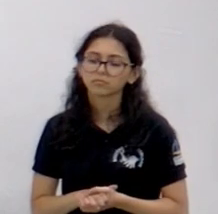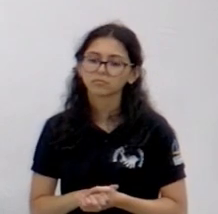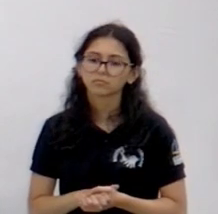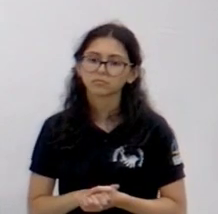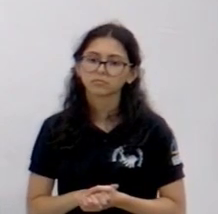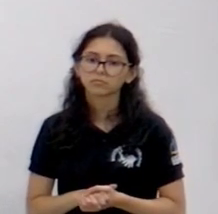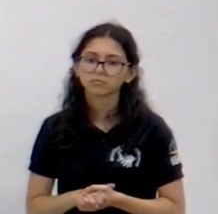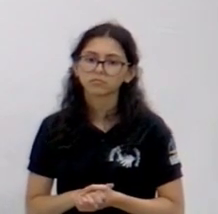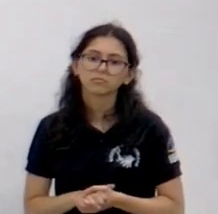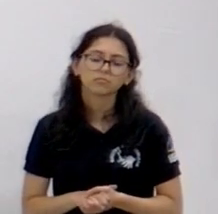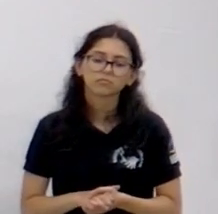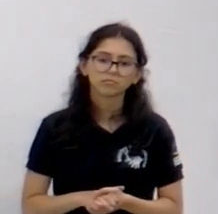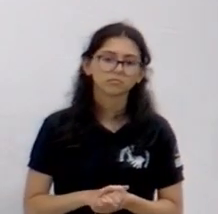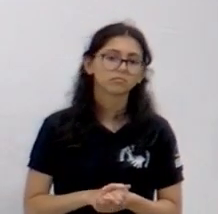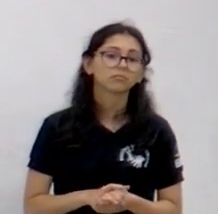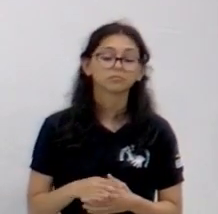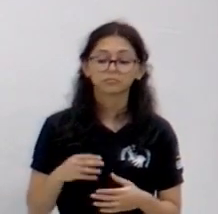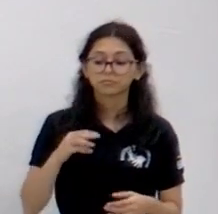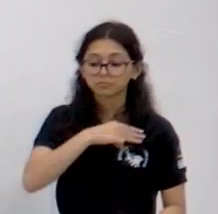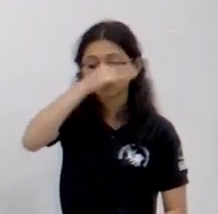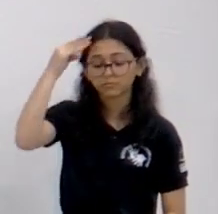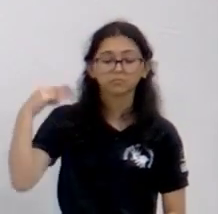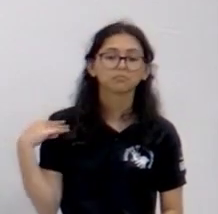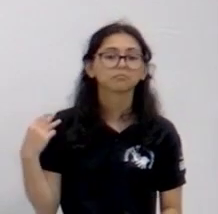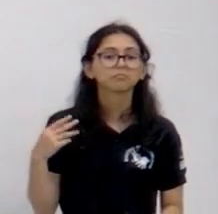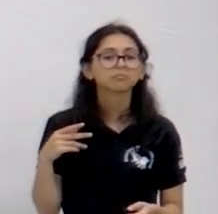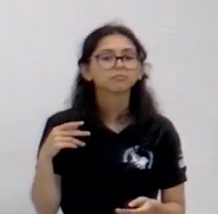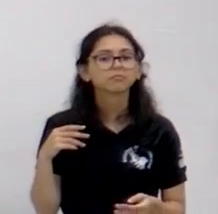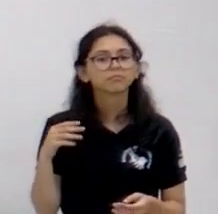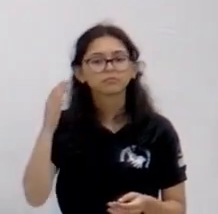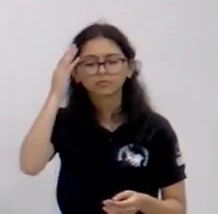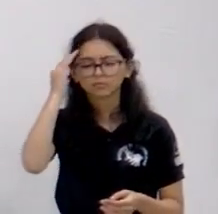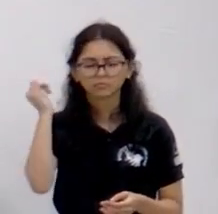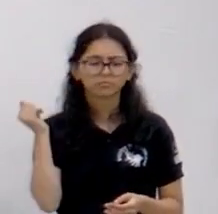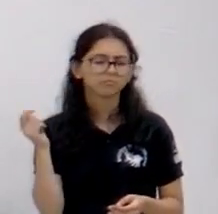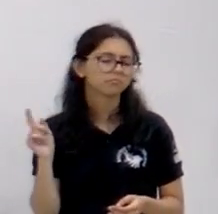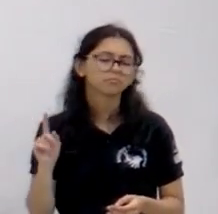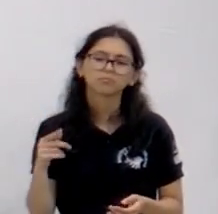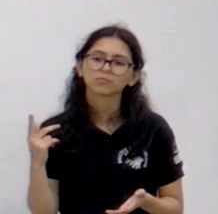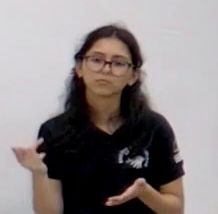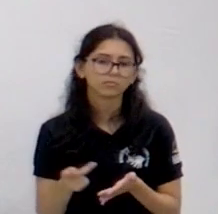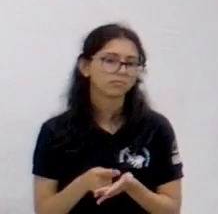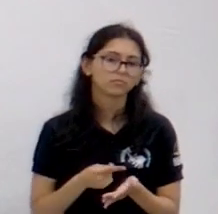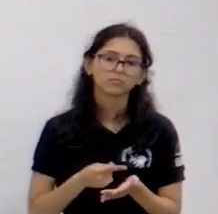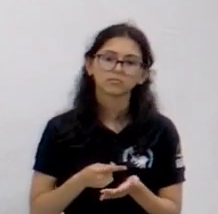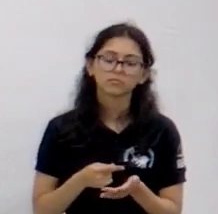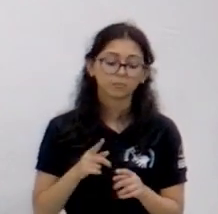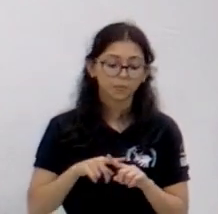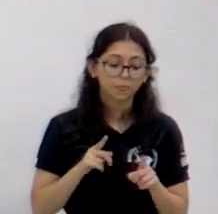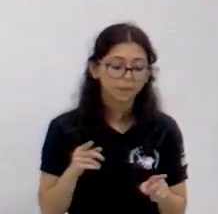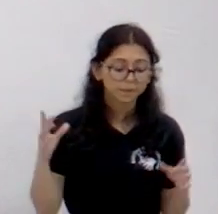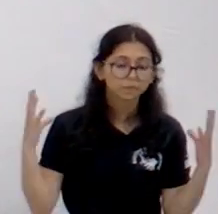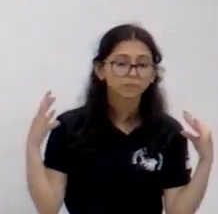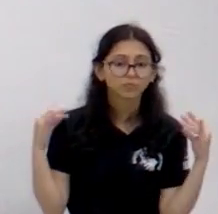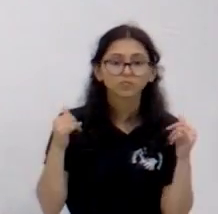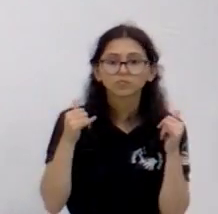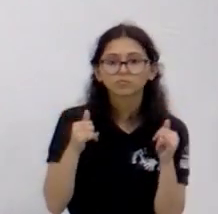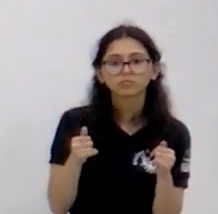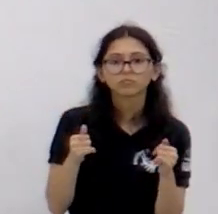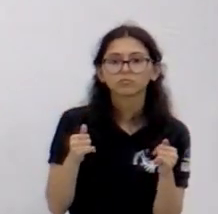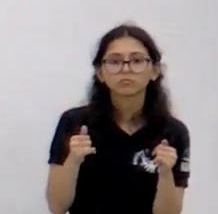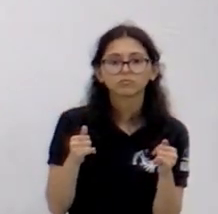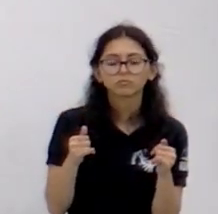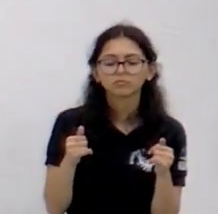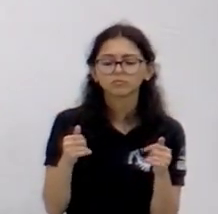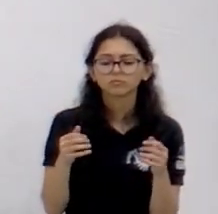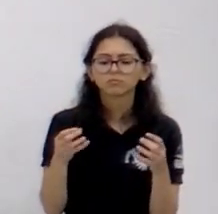Logicamente isso não vai acontecer, mas é tão bom quando o anjo imediatamente diz: por acaso existe algo